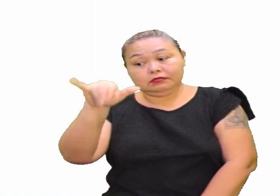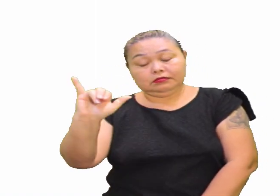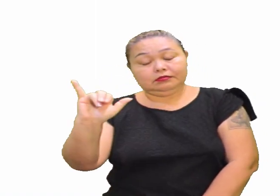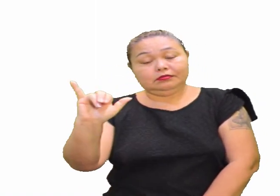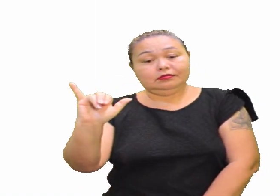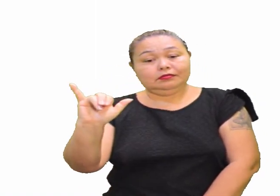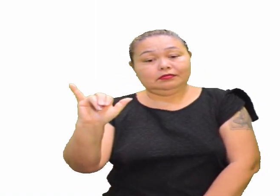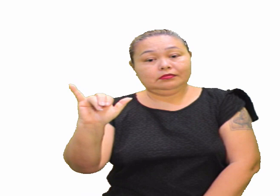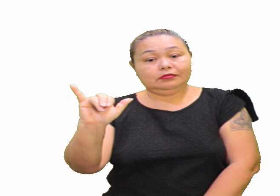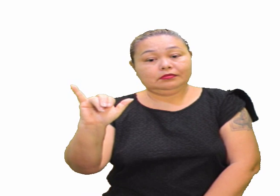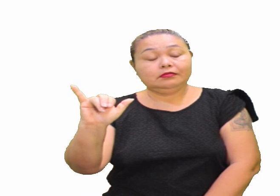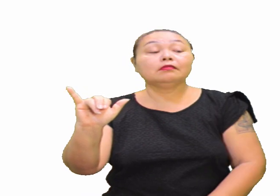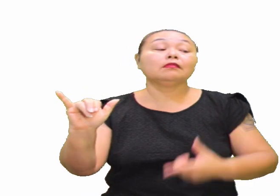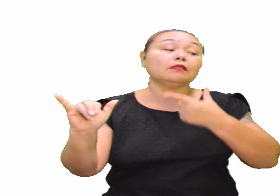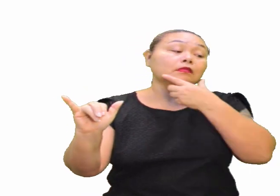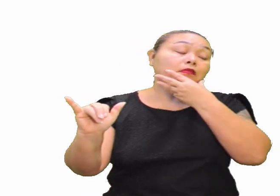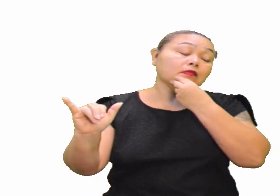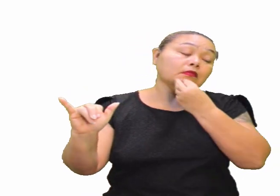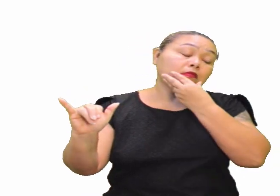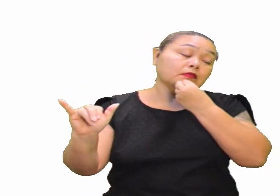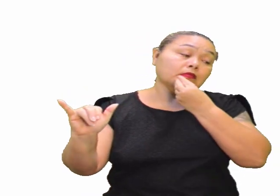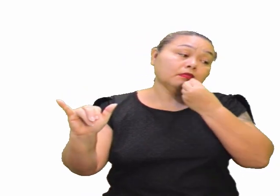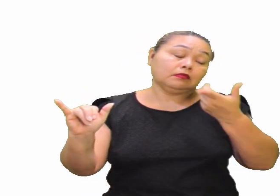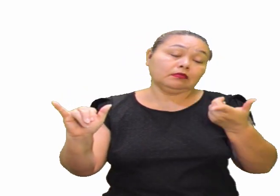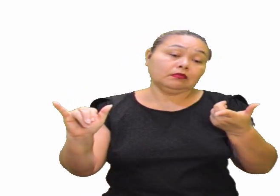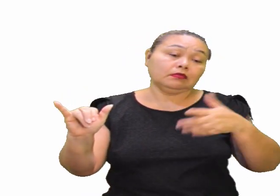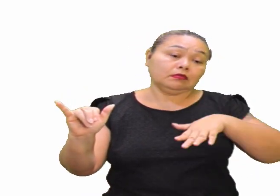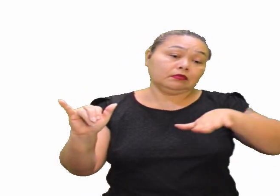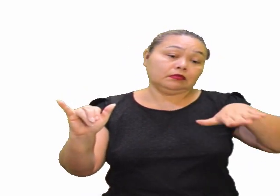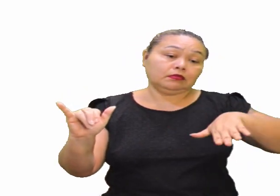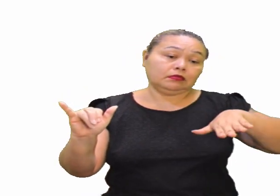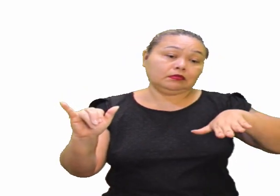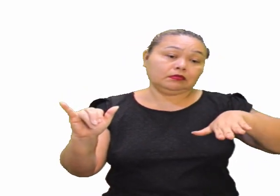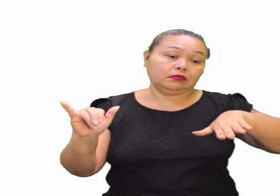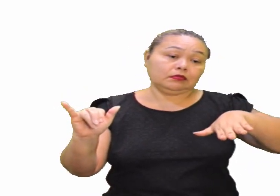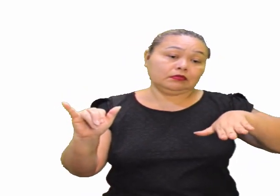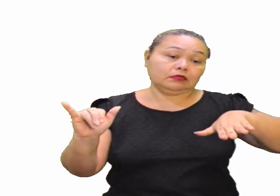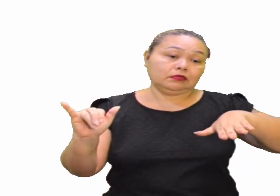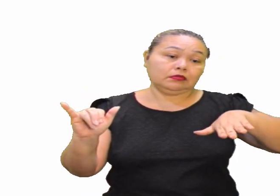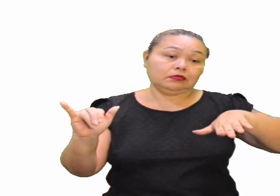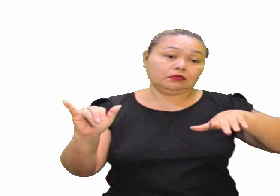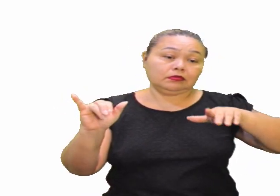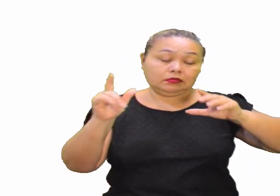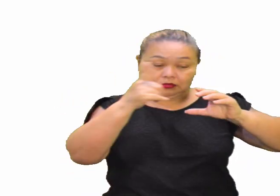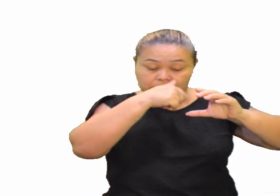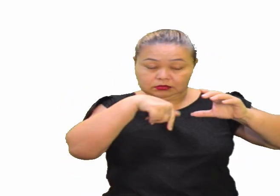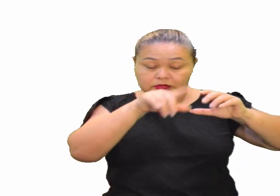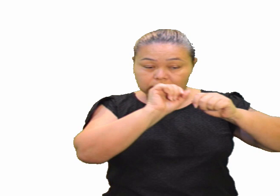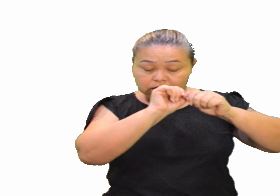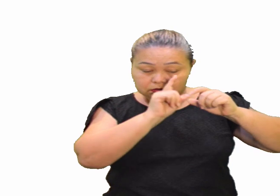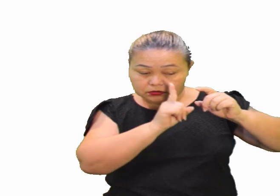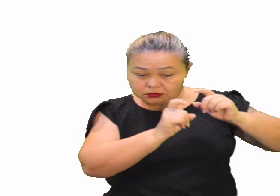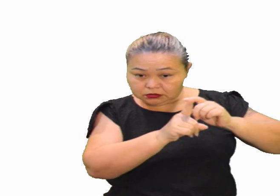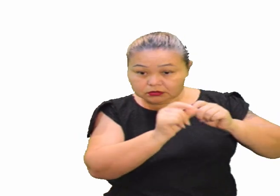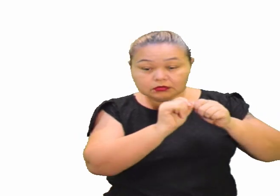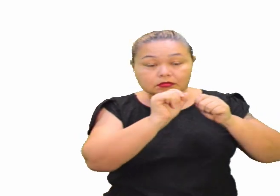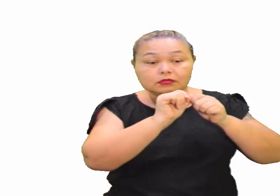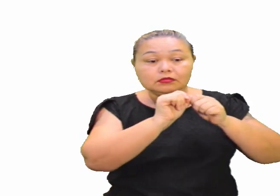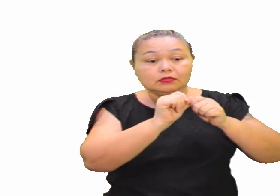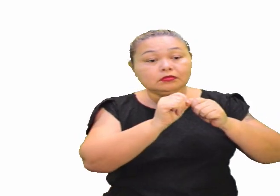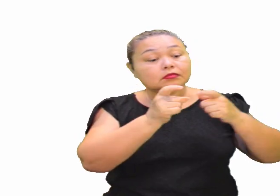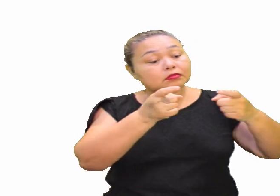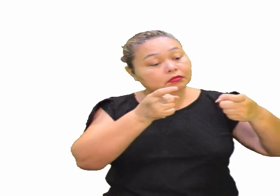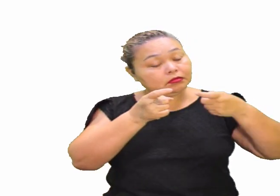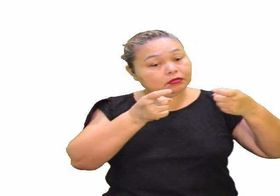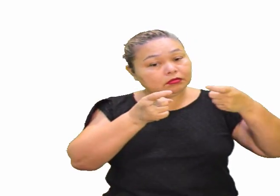O nascimento de filhos. O homem é XY, a mulher é XX. Então, o homem, meus queridos,